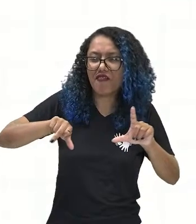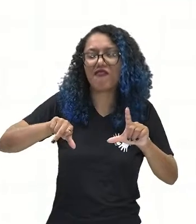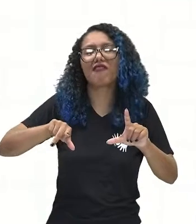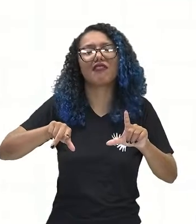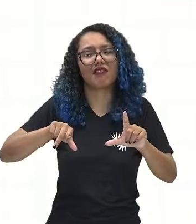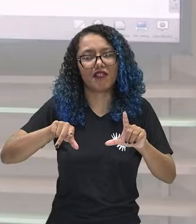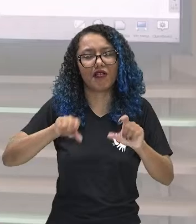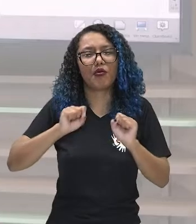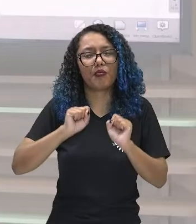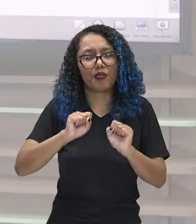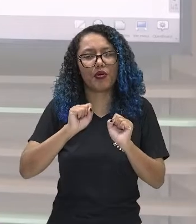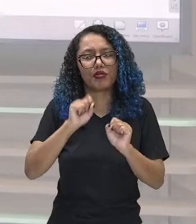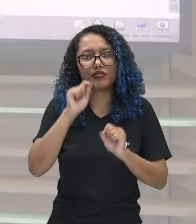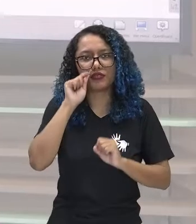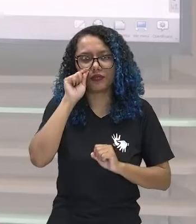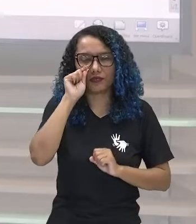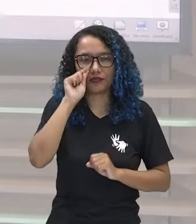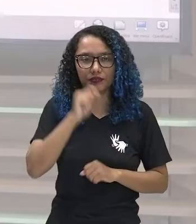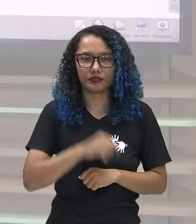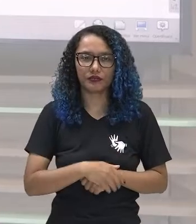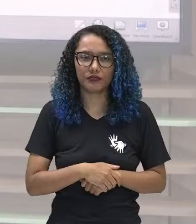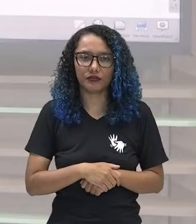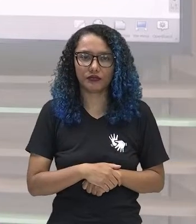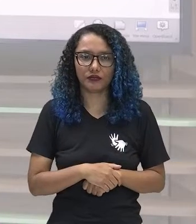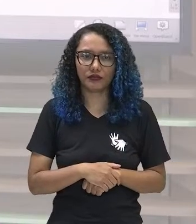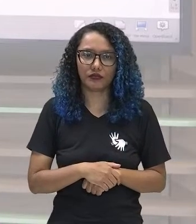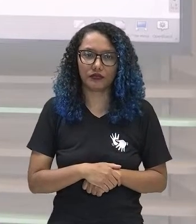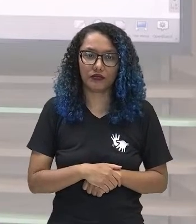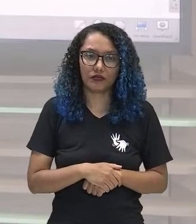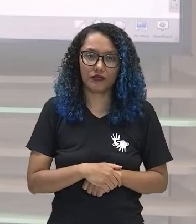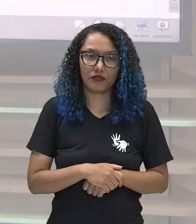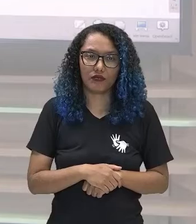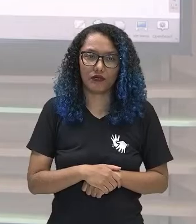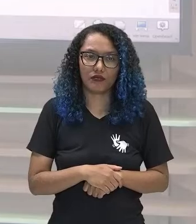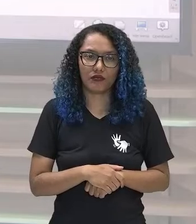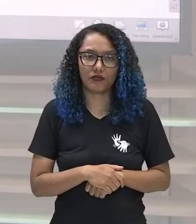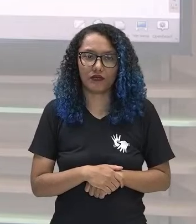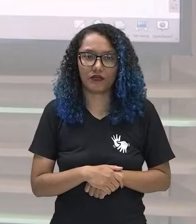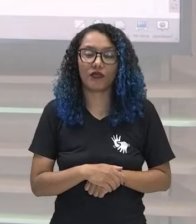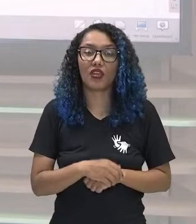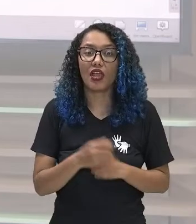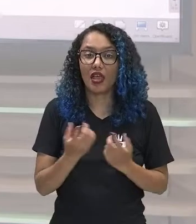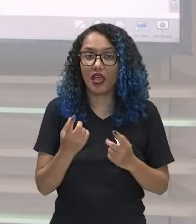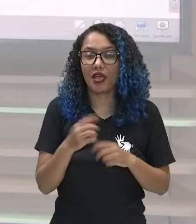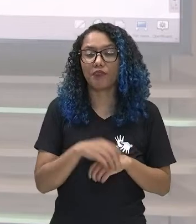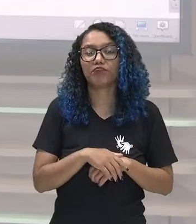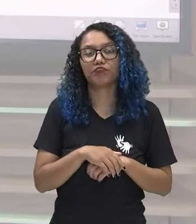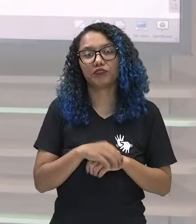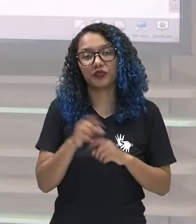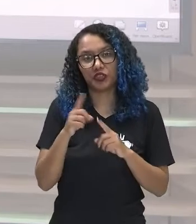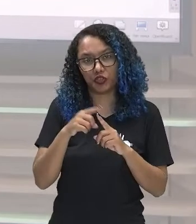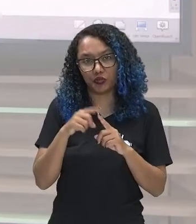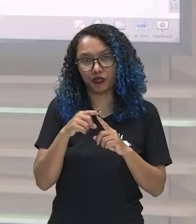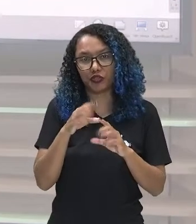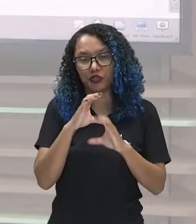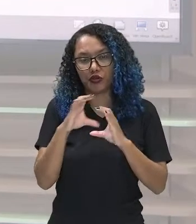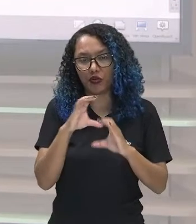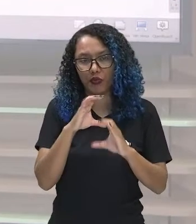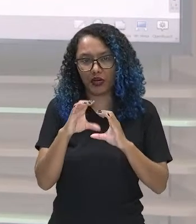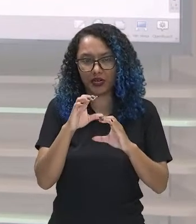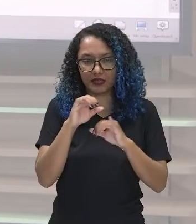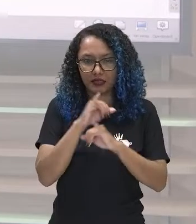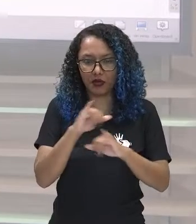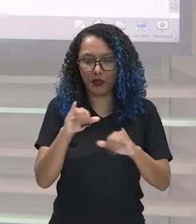mídias sociais, também são veículos, né, que veiculam a propaganda. Muito bem. Então, a